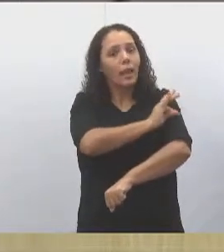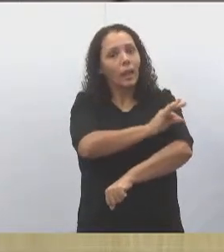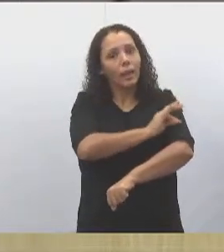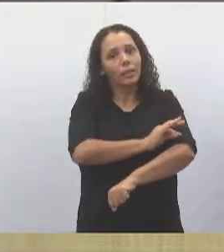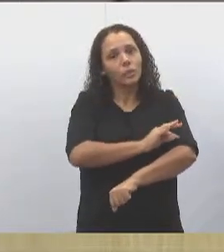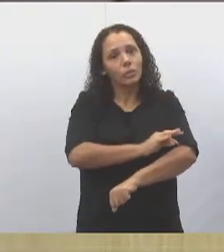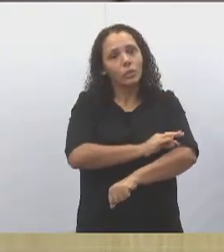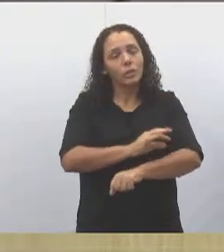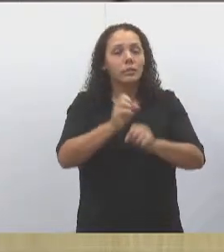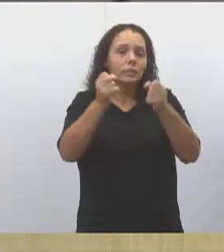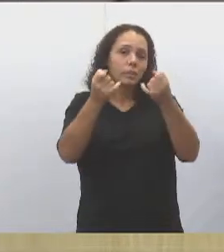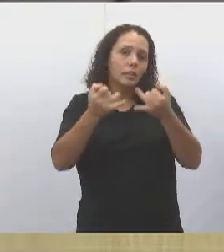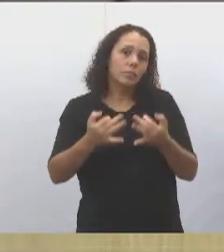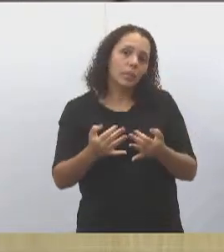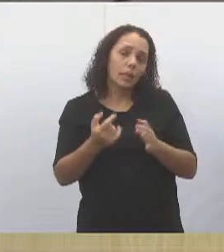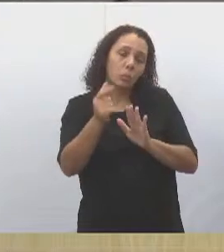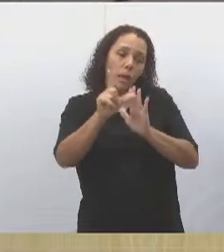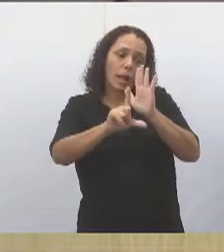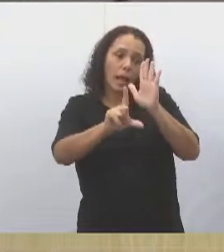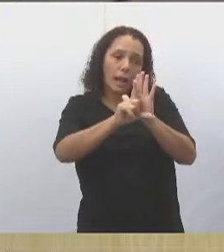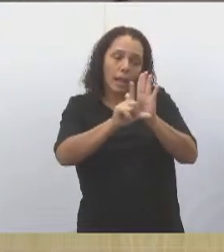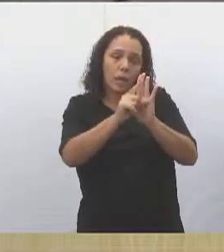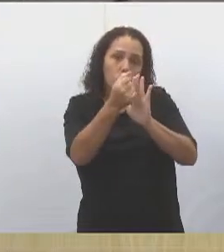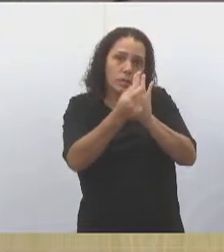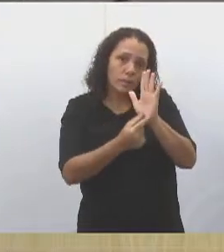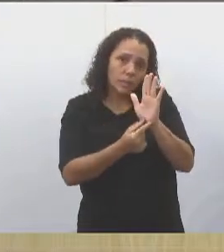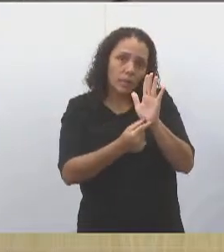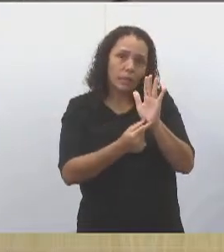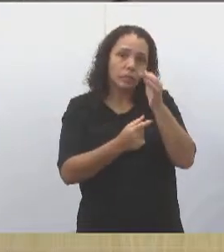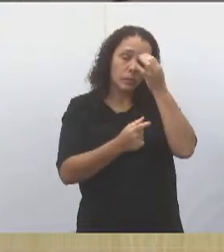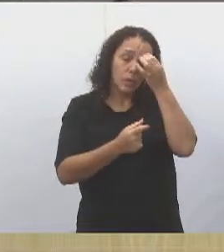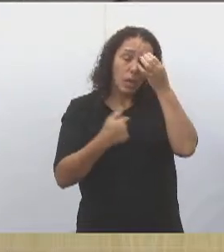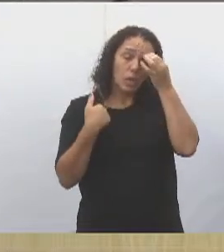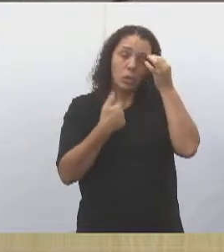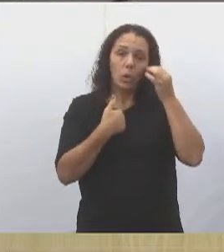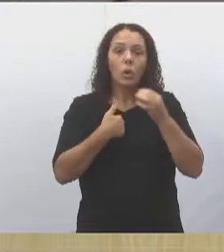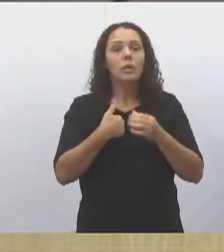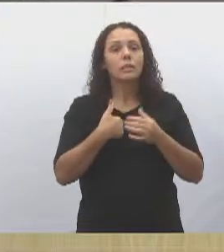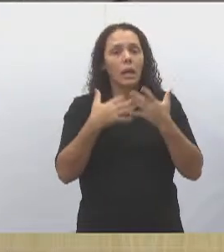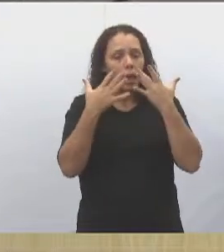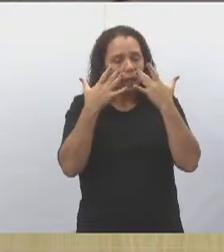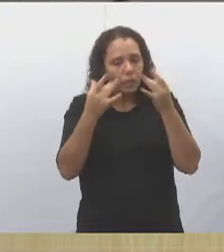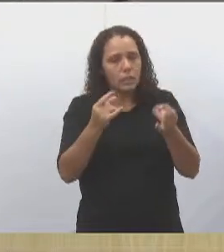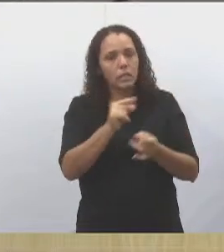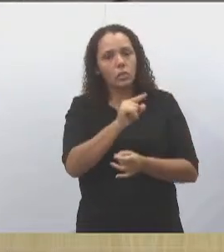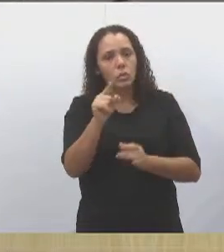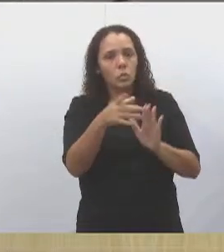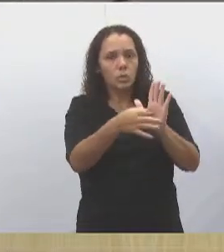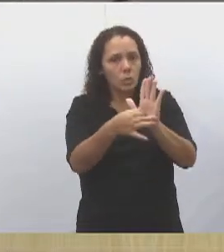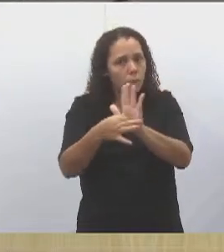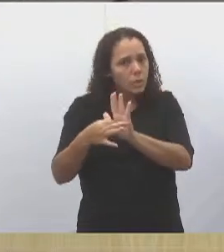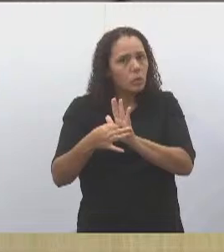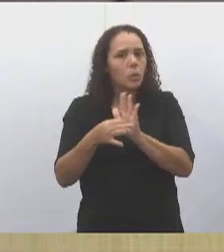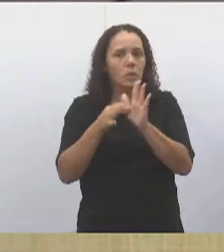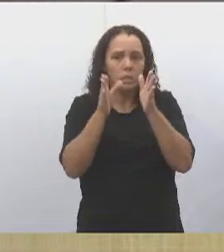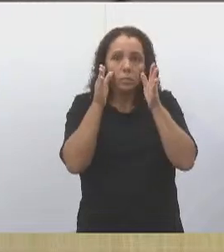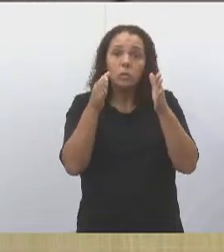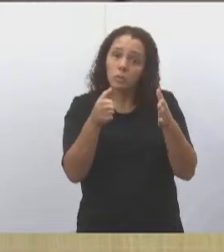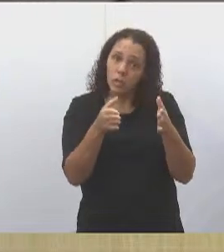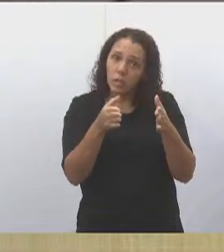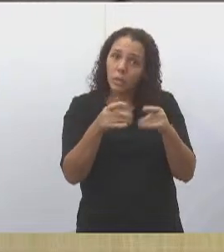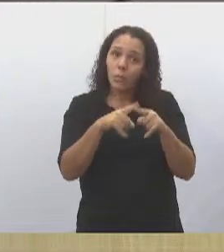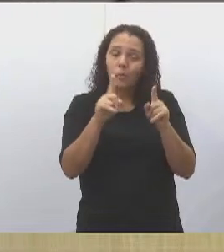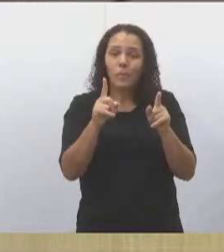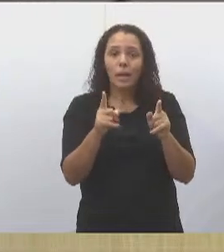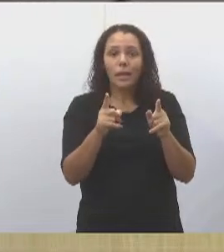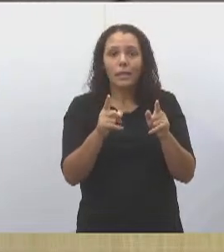lei orçamentária. A gente está aqui hoje para ouvir vocês, a reivindicação de vocês. Não adianta... Não adianta a